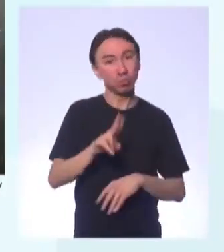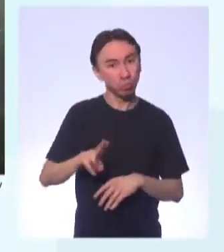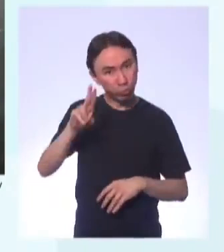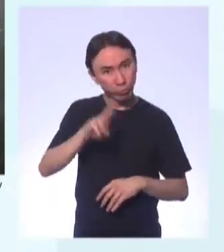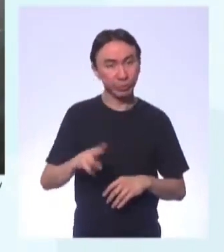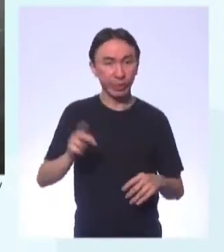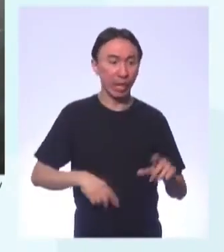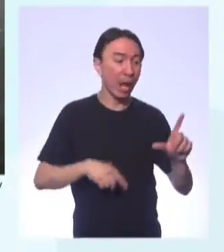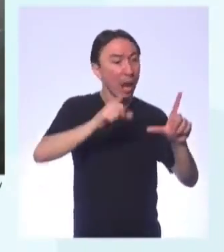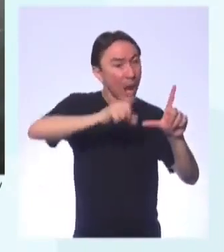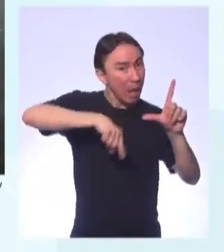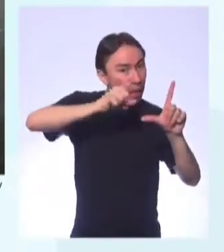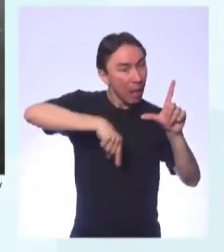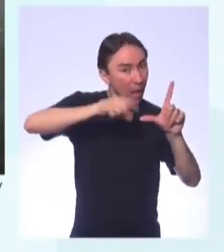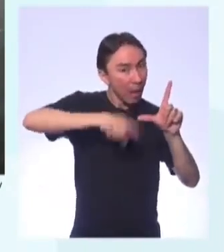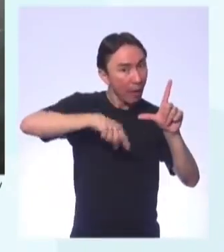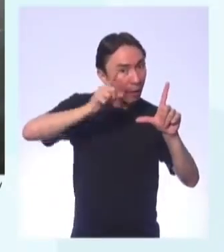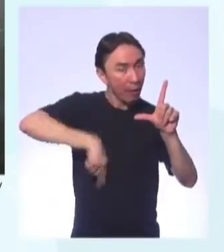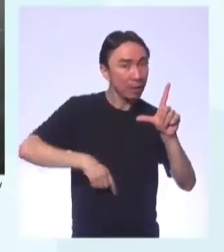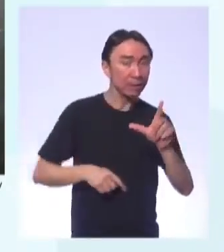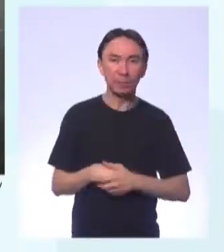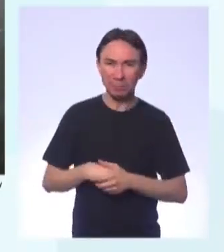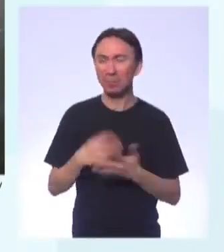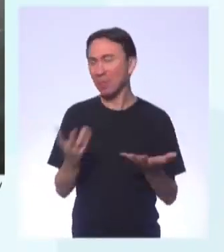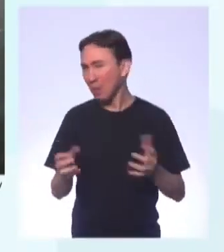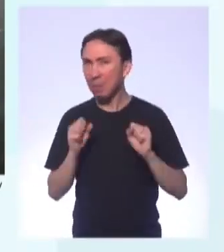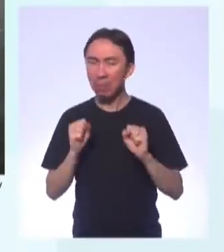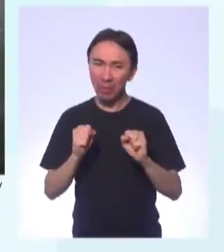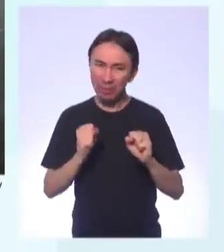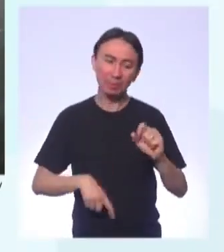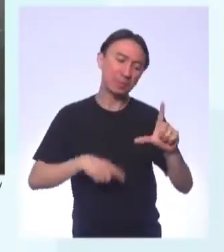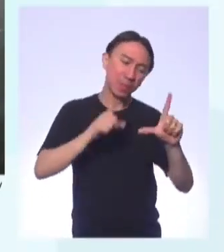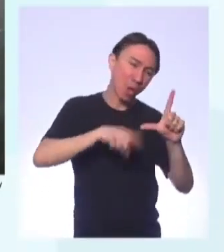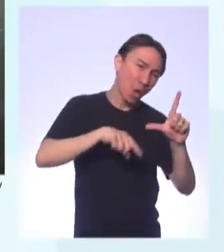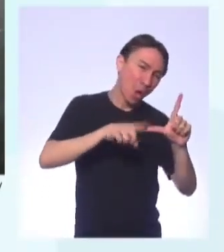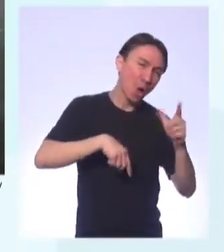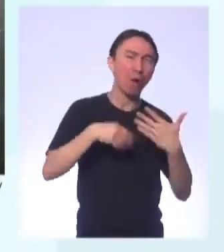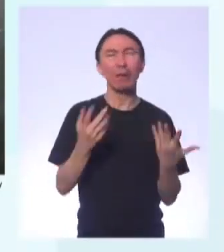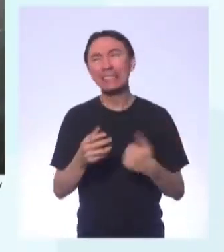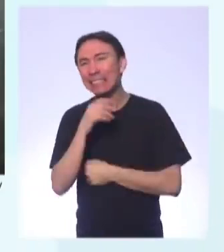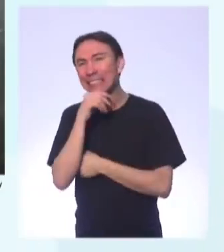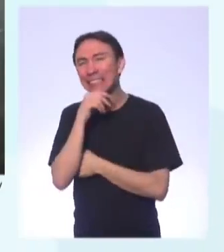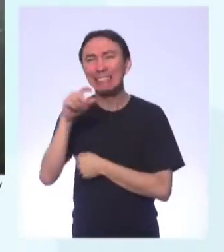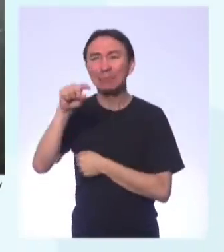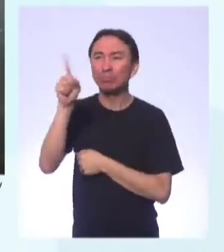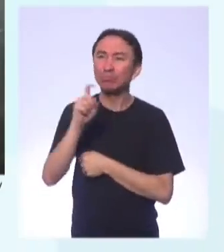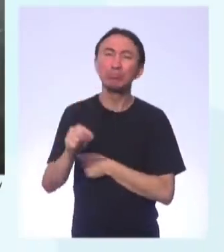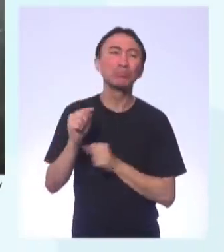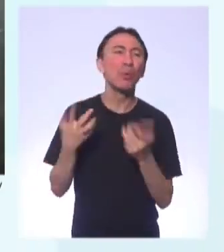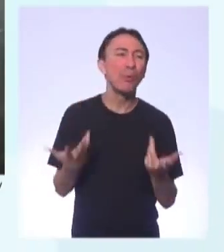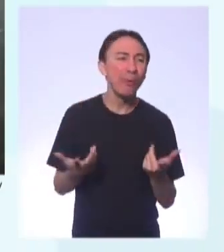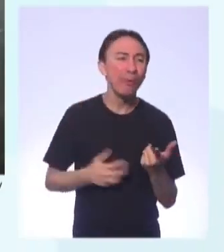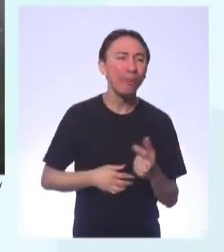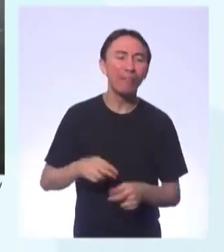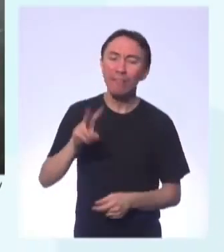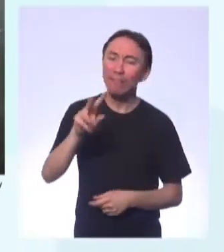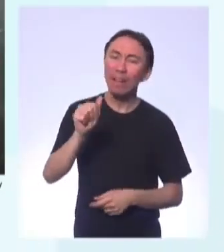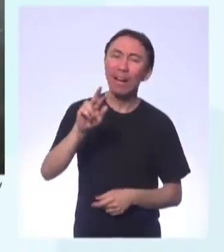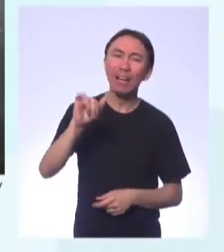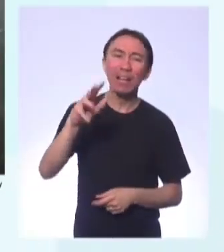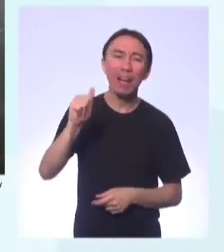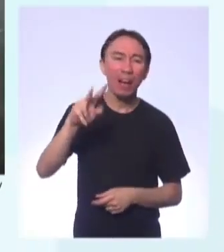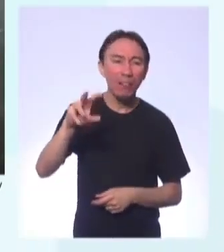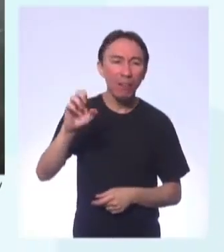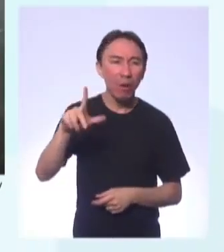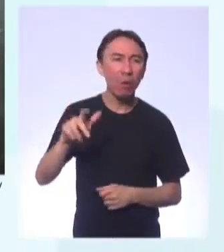para representar os números podendo ser uma incógnita ou variável sempre tem essa dúvida né os margem some cognitive o que